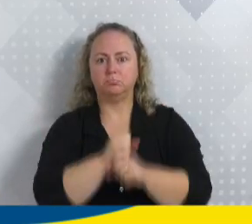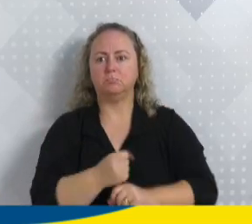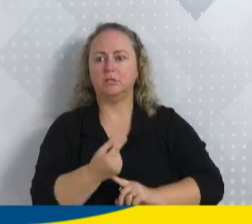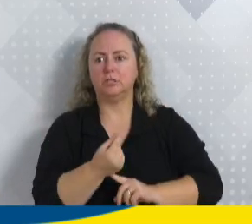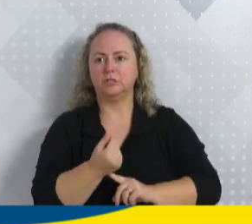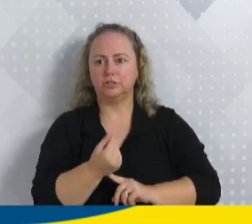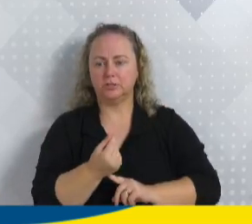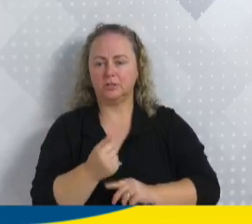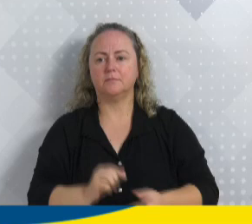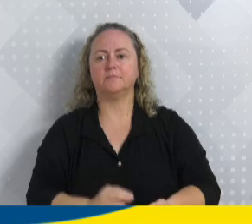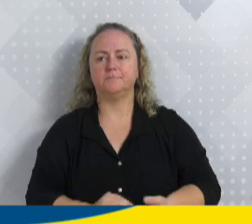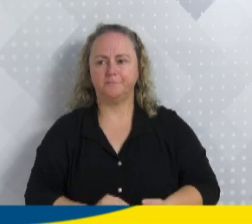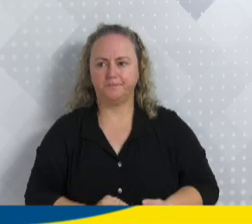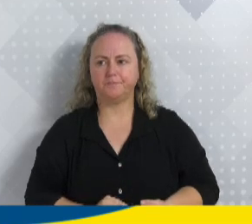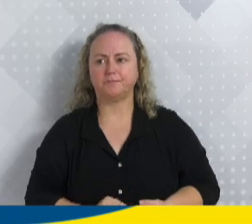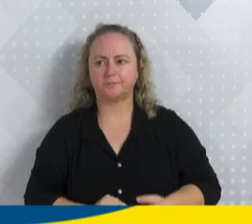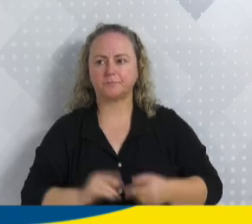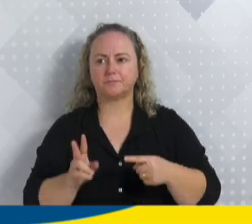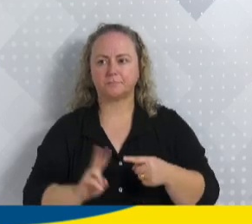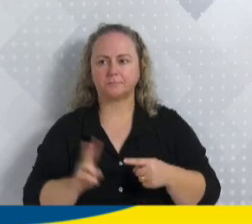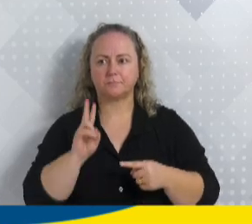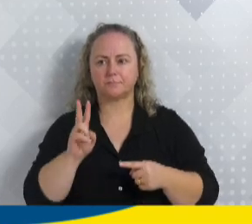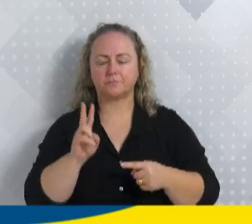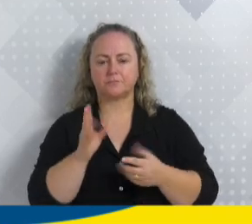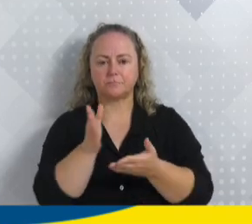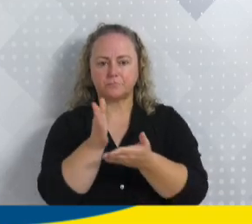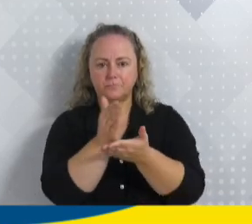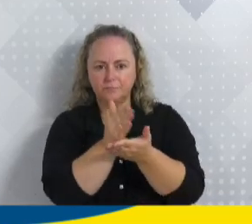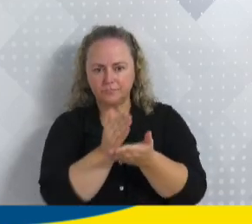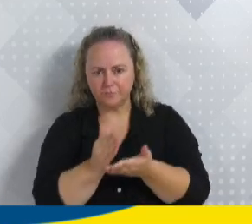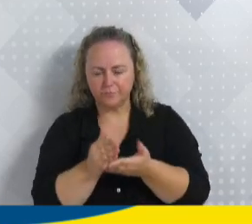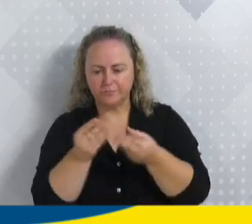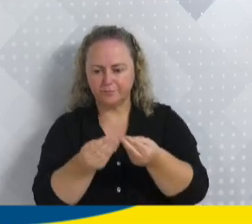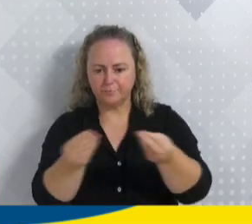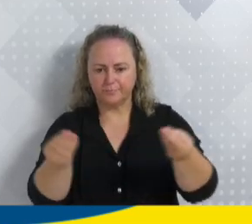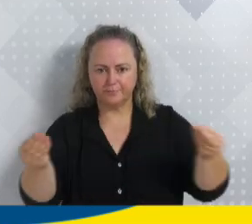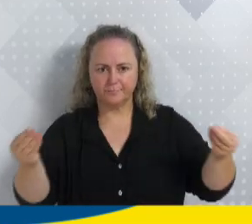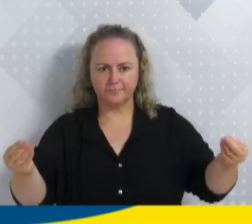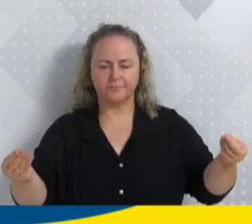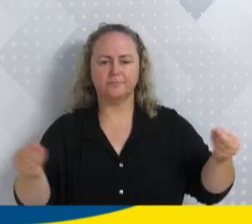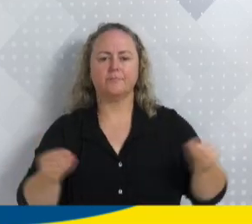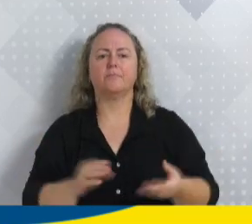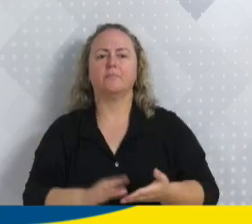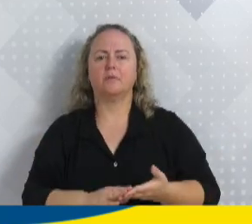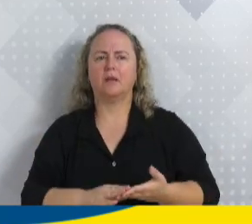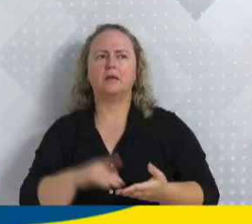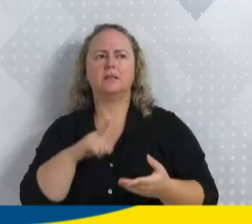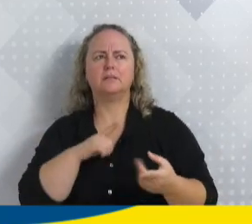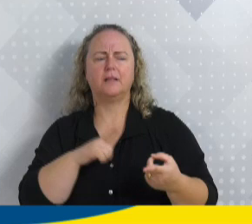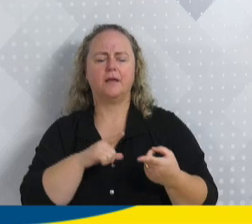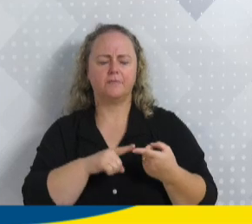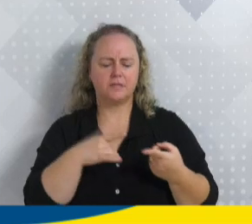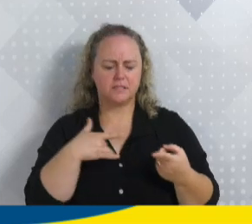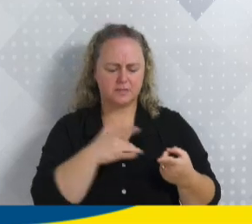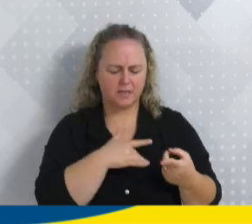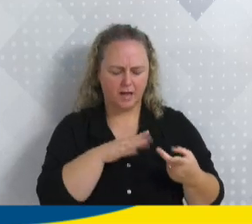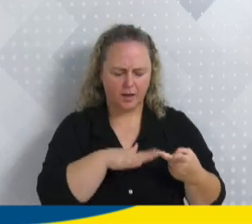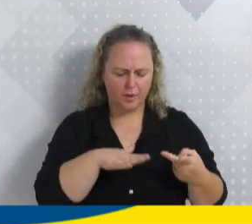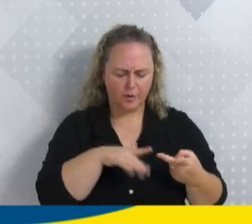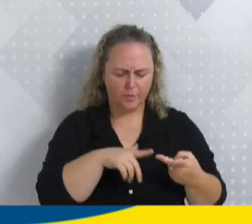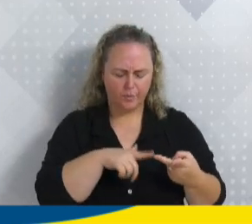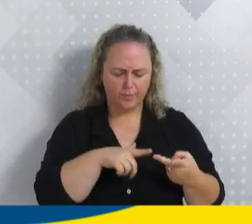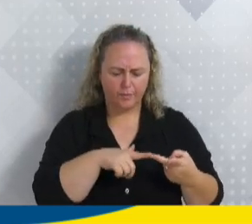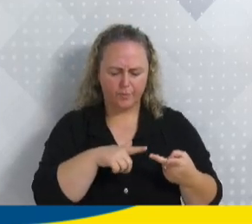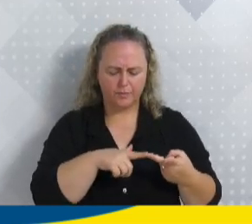277.852,47, e esse valor foi destinado a 10 entidades do nosso município: a Casa Centro Amor e Saúde, EIM Ville Miller, Casa